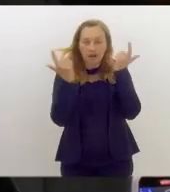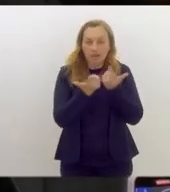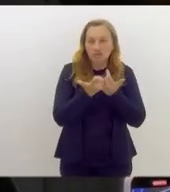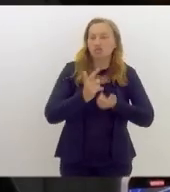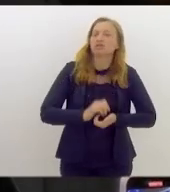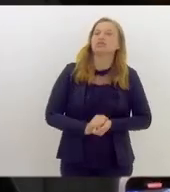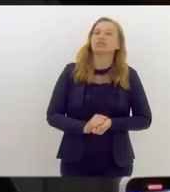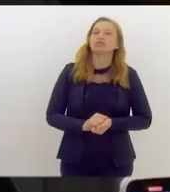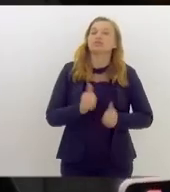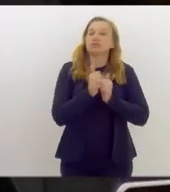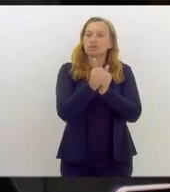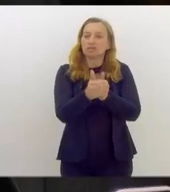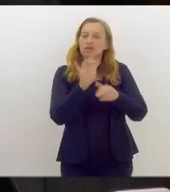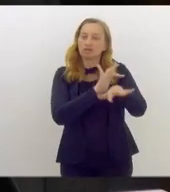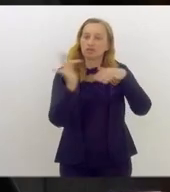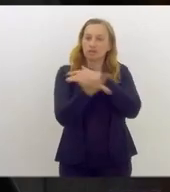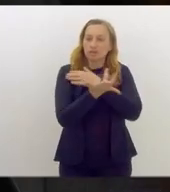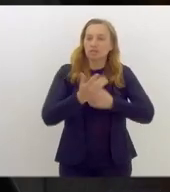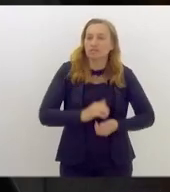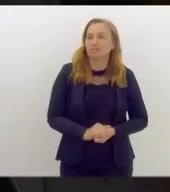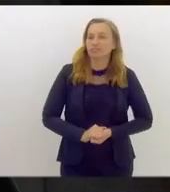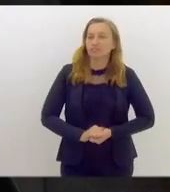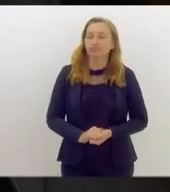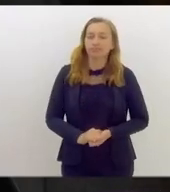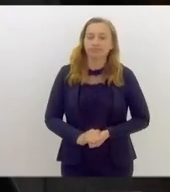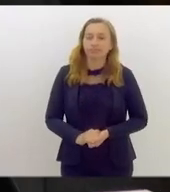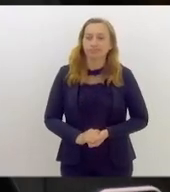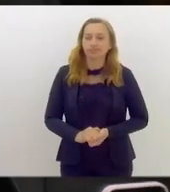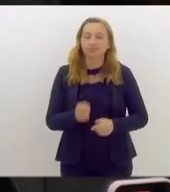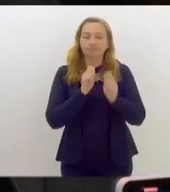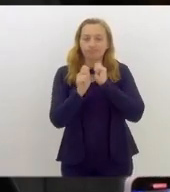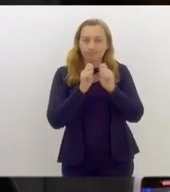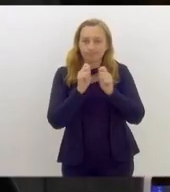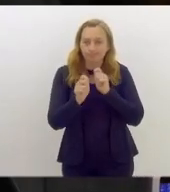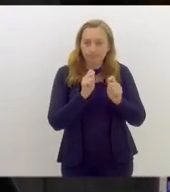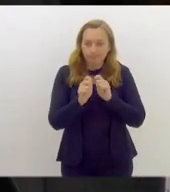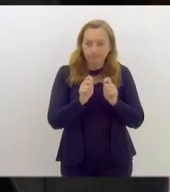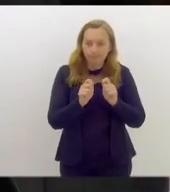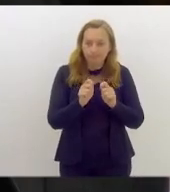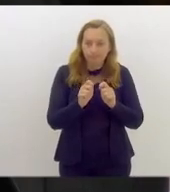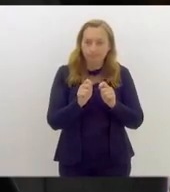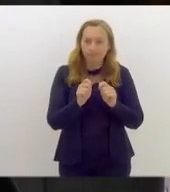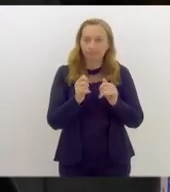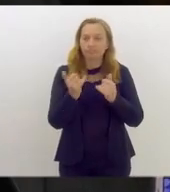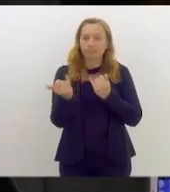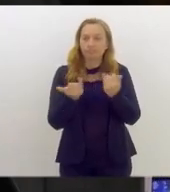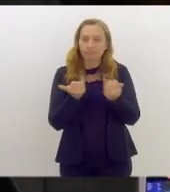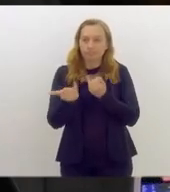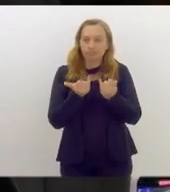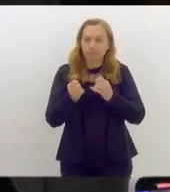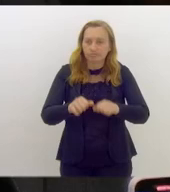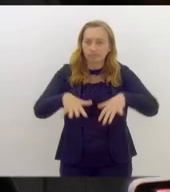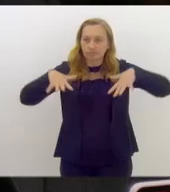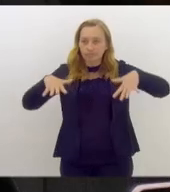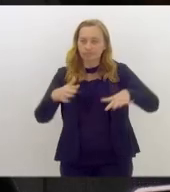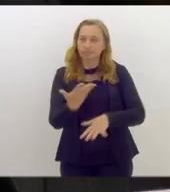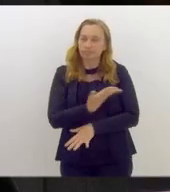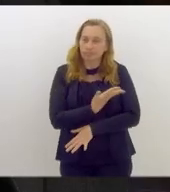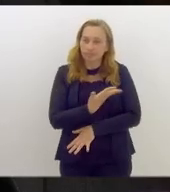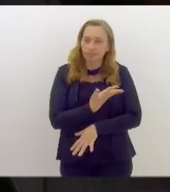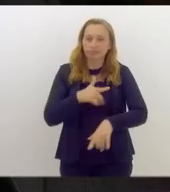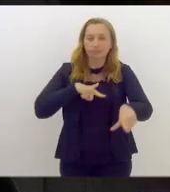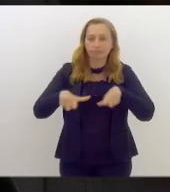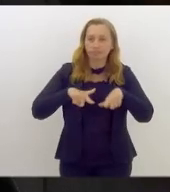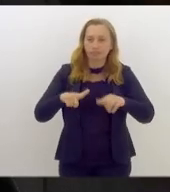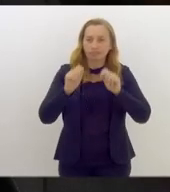pela TV alerj nos seguem pelas redes sociais imprensa que faz a cobertura das nossas sessões plenárias e os nossos colegas de